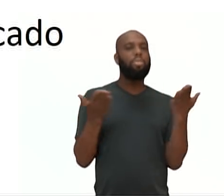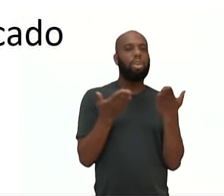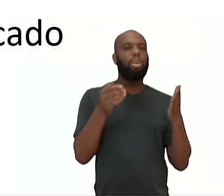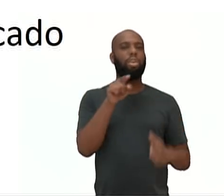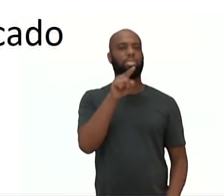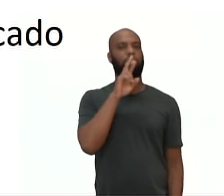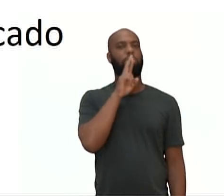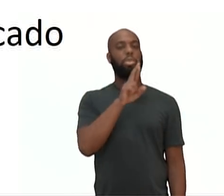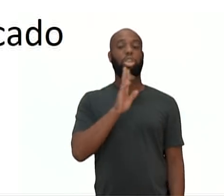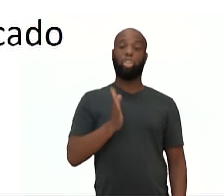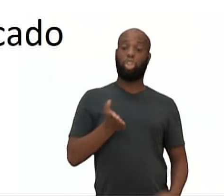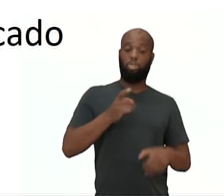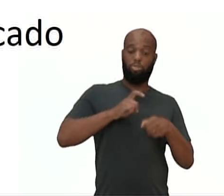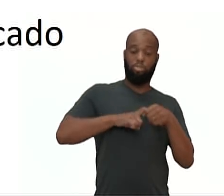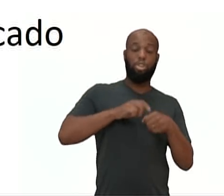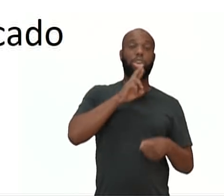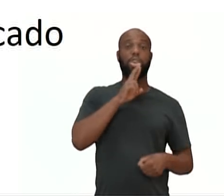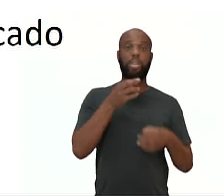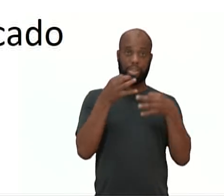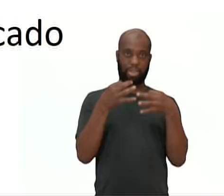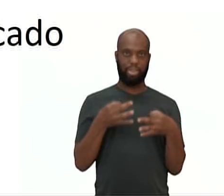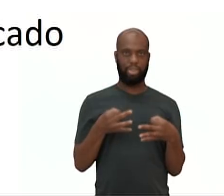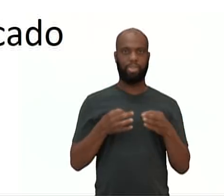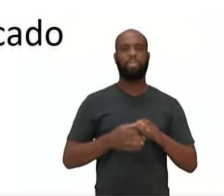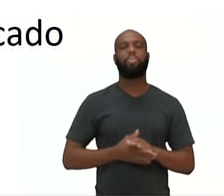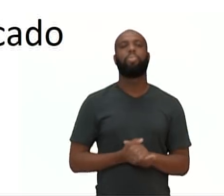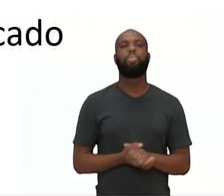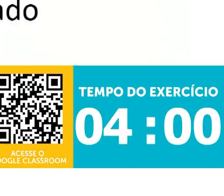aí e a gente já volta com a resposta correta.